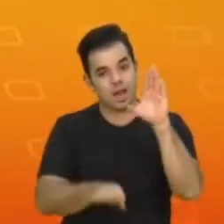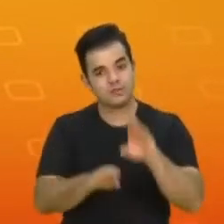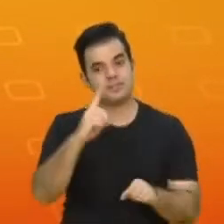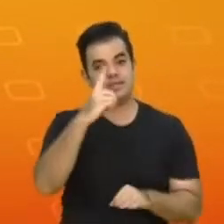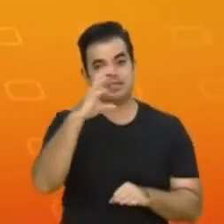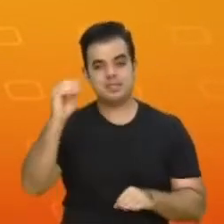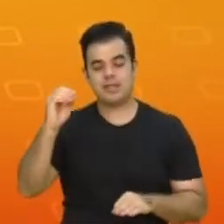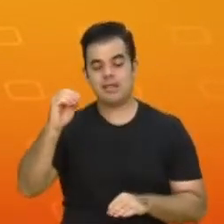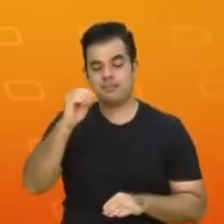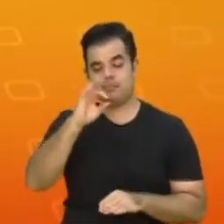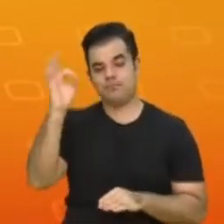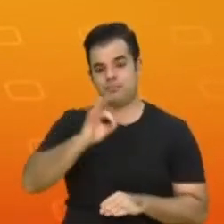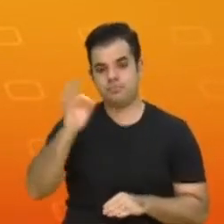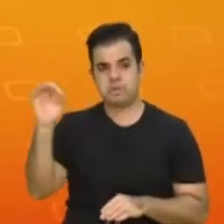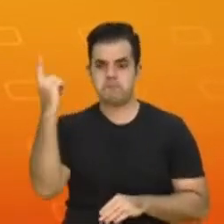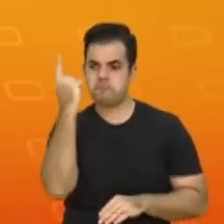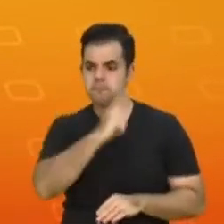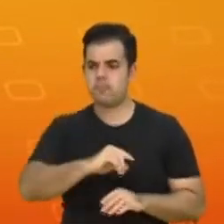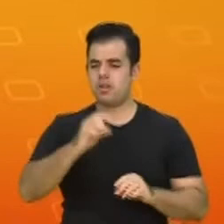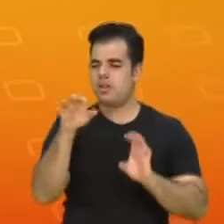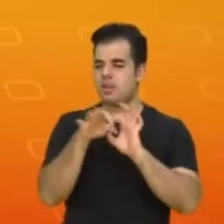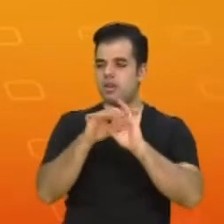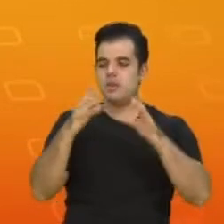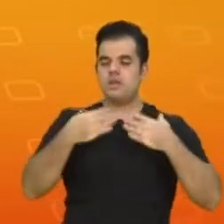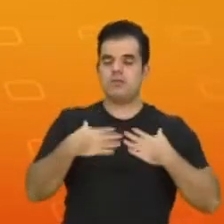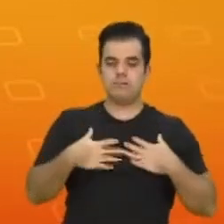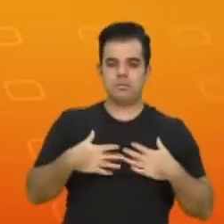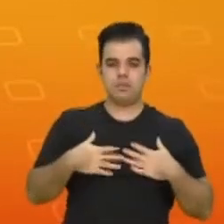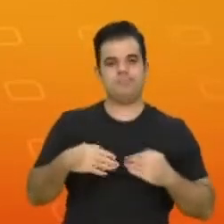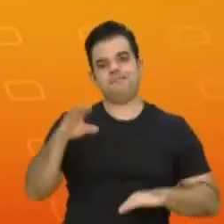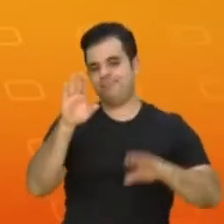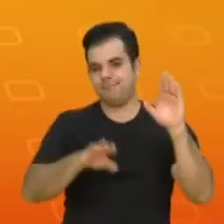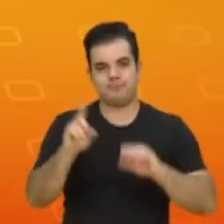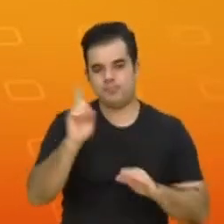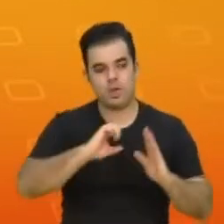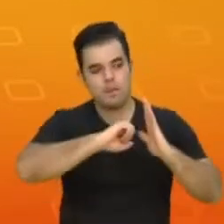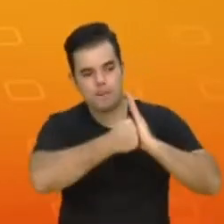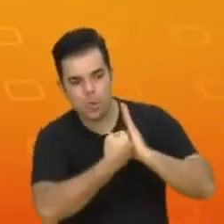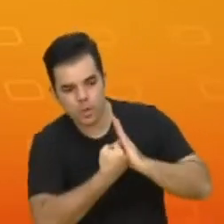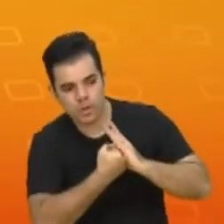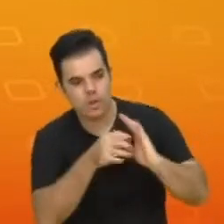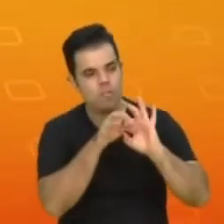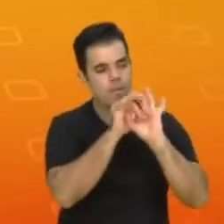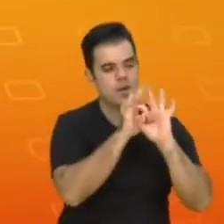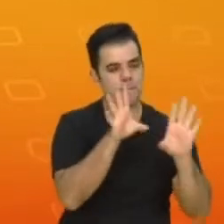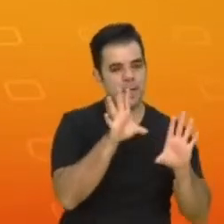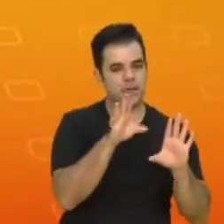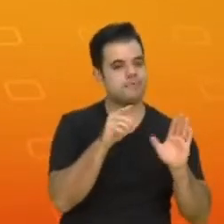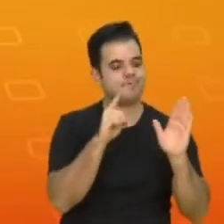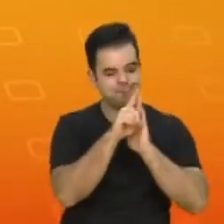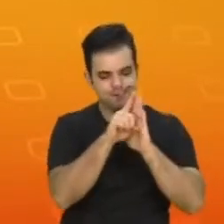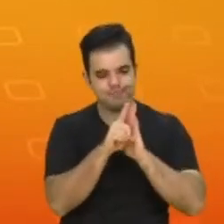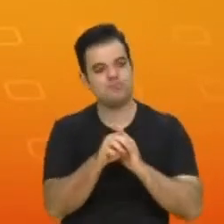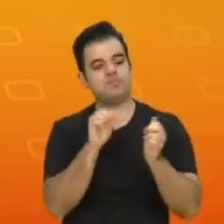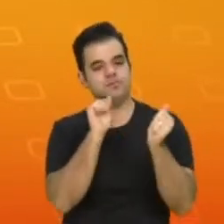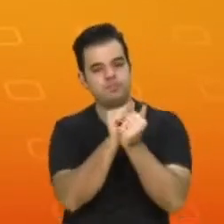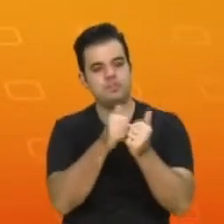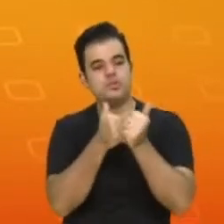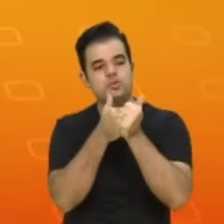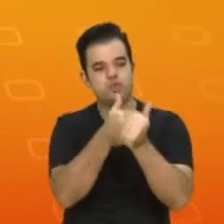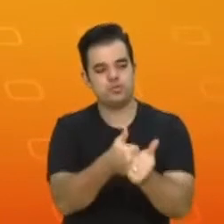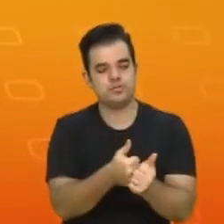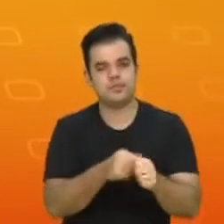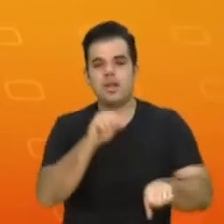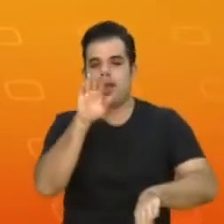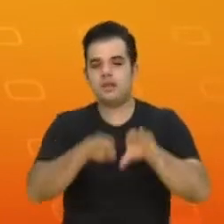momentos a gente tem que estar atuando ali para bloquear ou liberar, dependendo do. Porque a gente depende muito dessas informações da operadora, né? Diferente